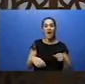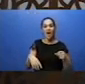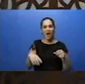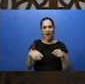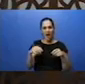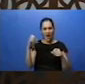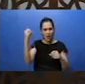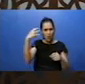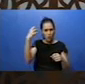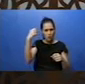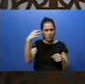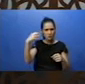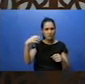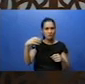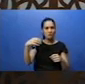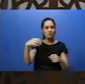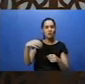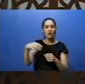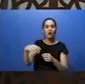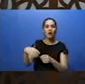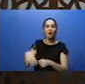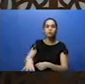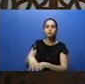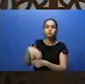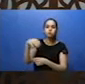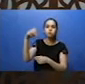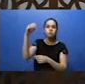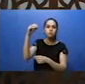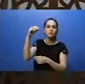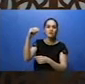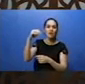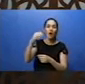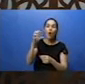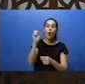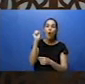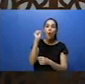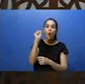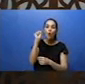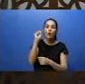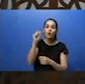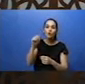essa daqui, ela está a 8 metros da base do poste.